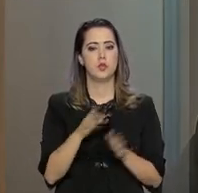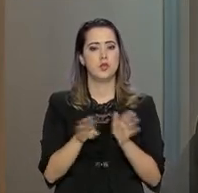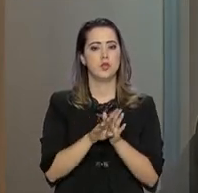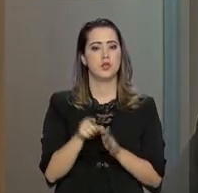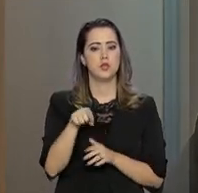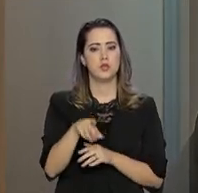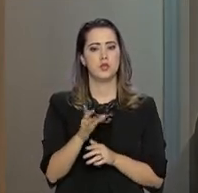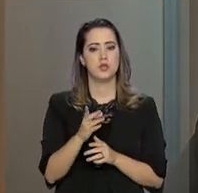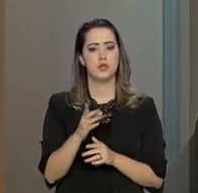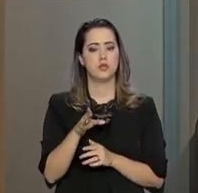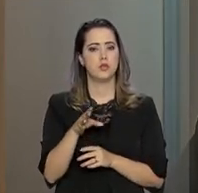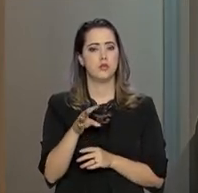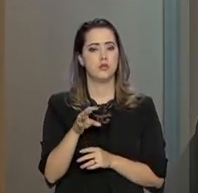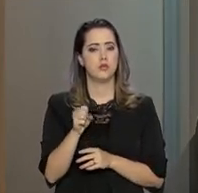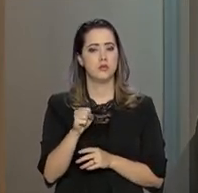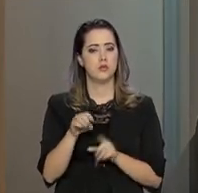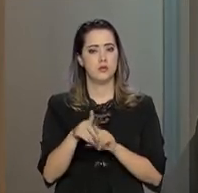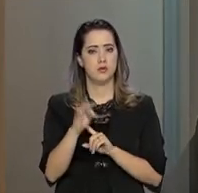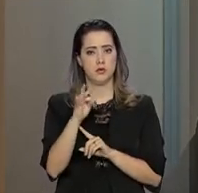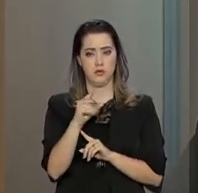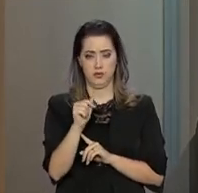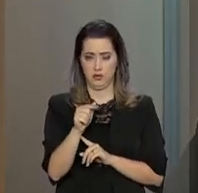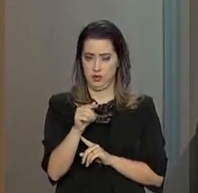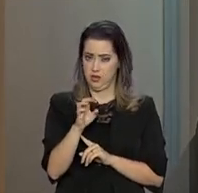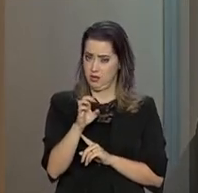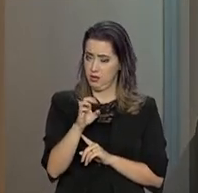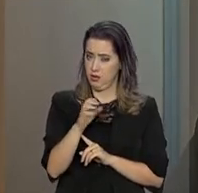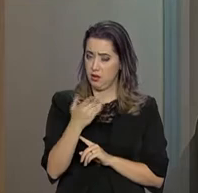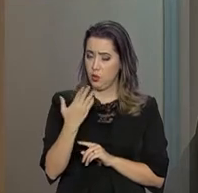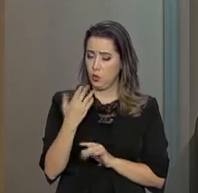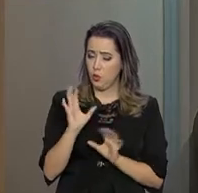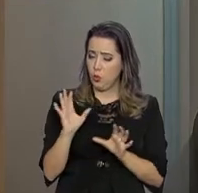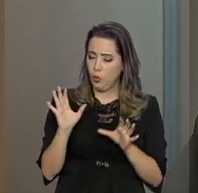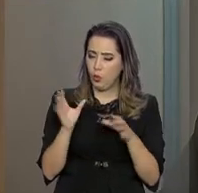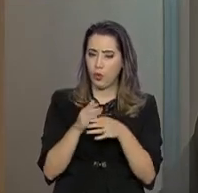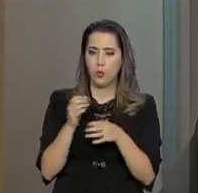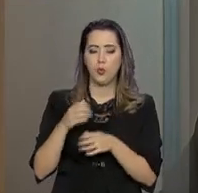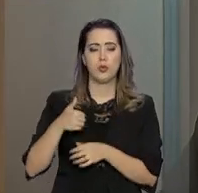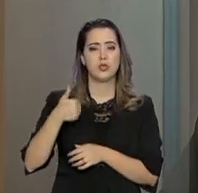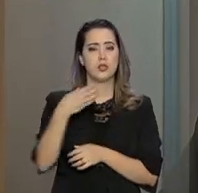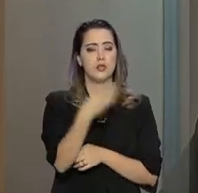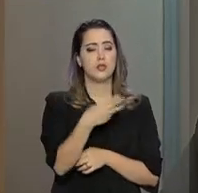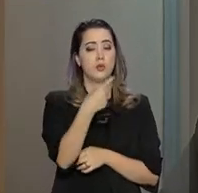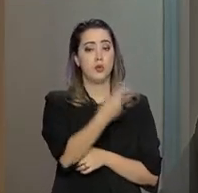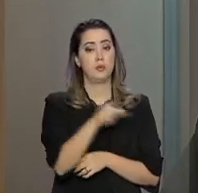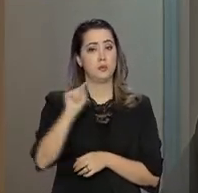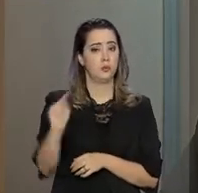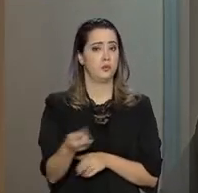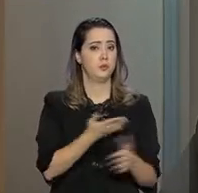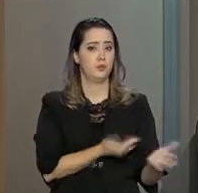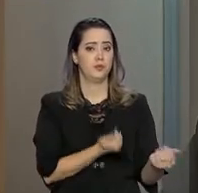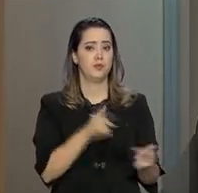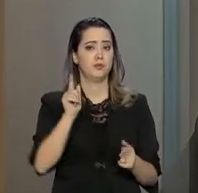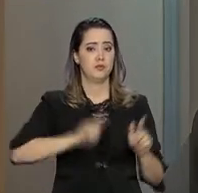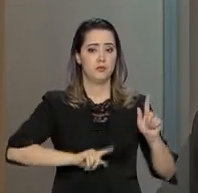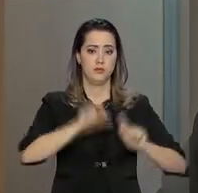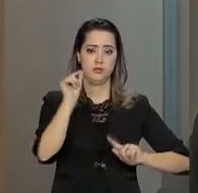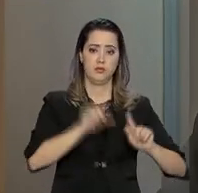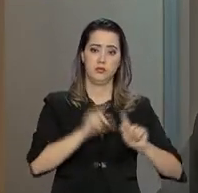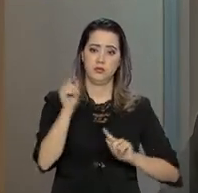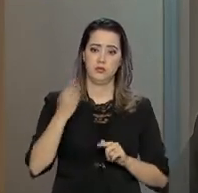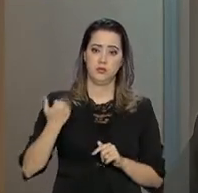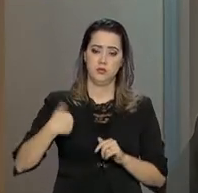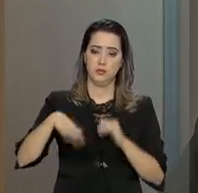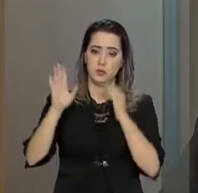estoque e de mais de 422 mil jovens é o record de hoje nós temos é é a